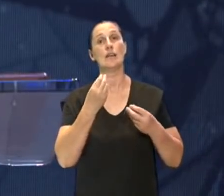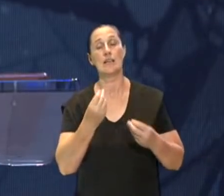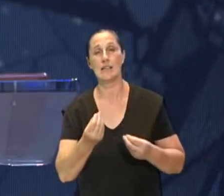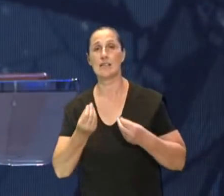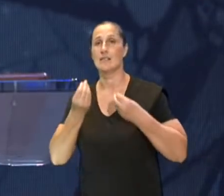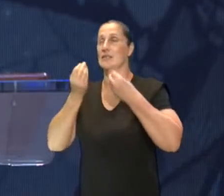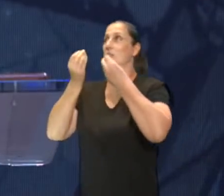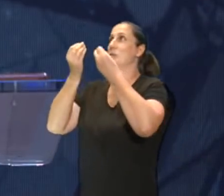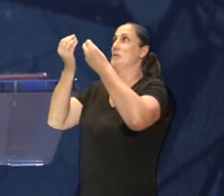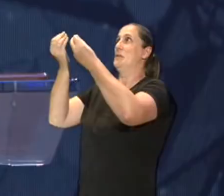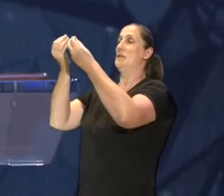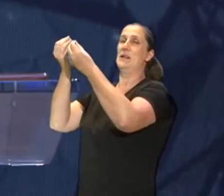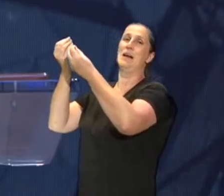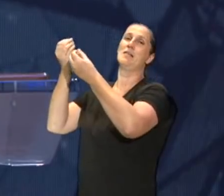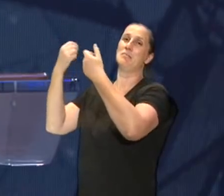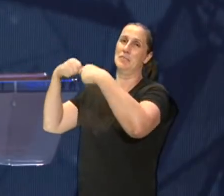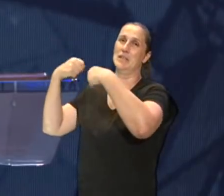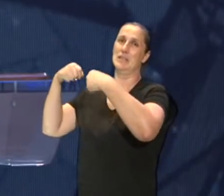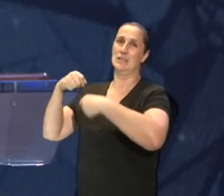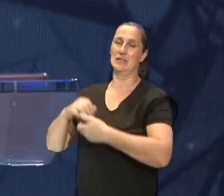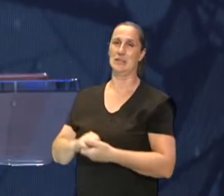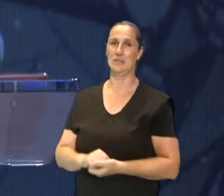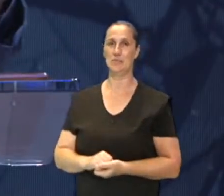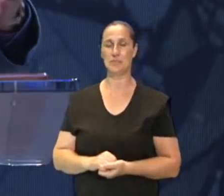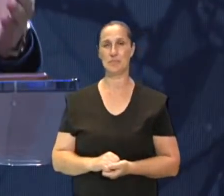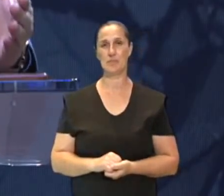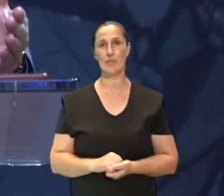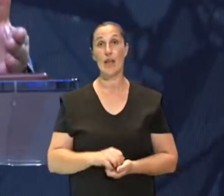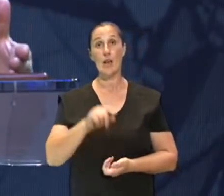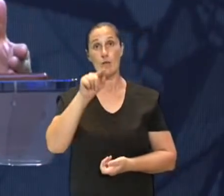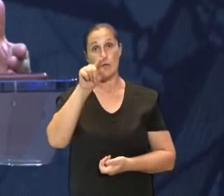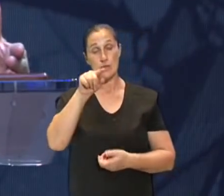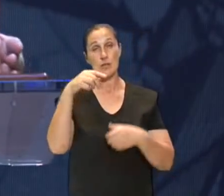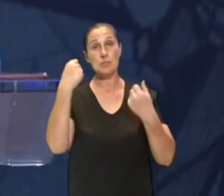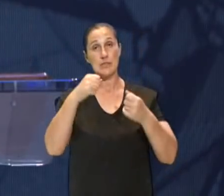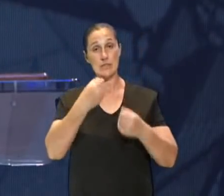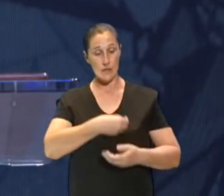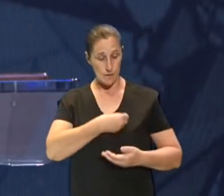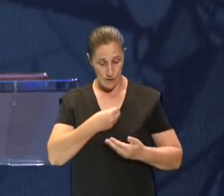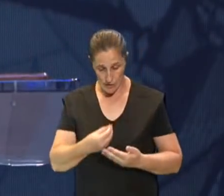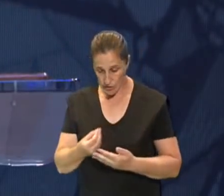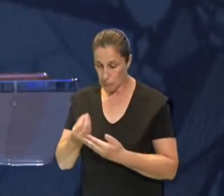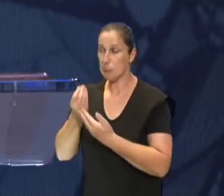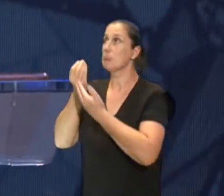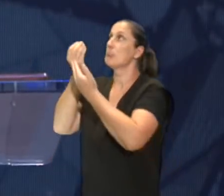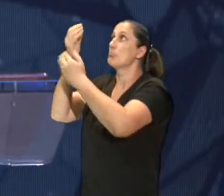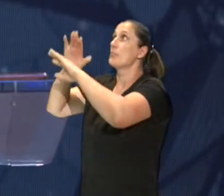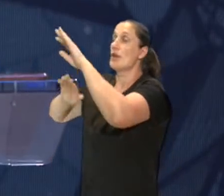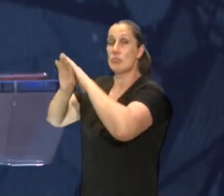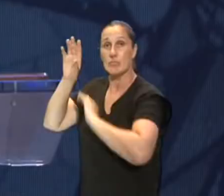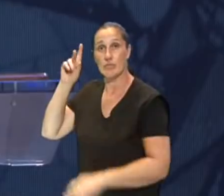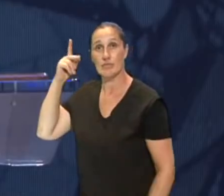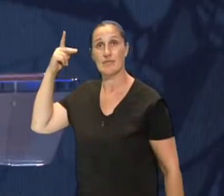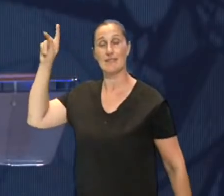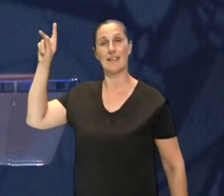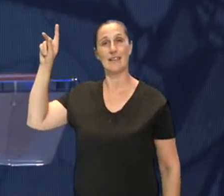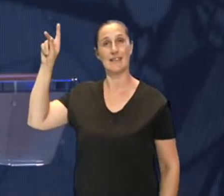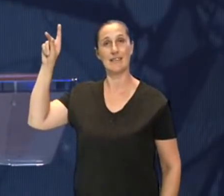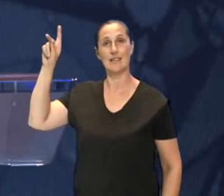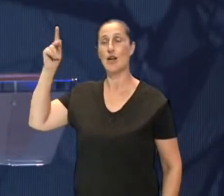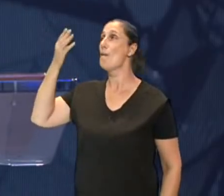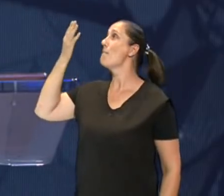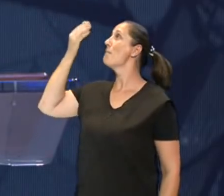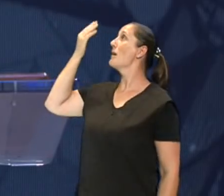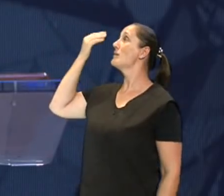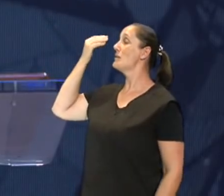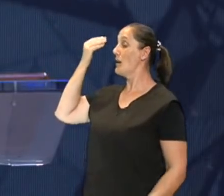você colocar sua vida na mão de Deus. O seu passado, o seu presente, o seu futuro. Colocar